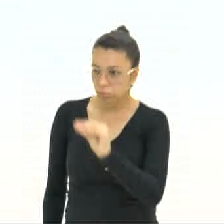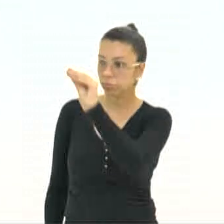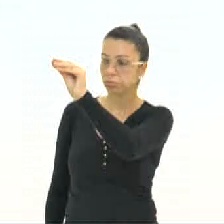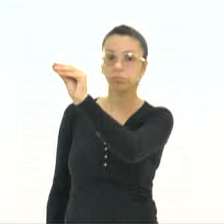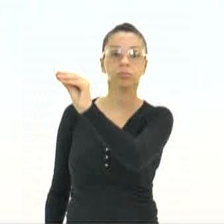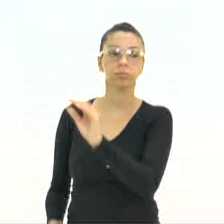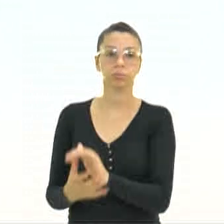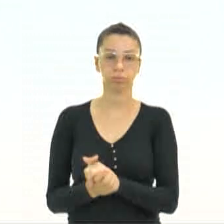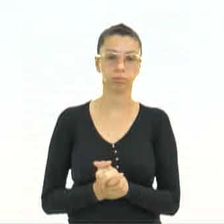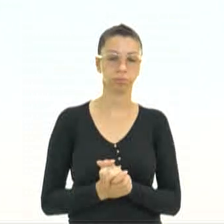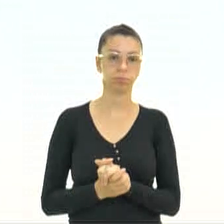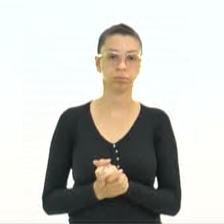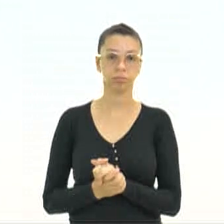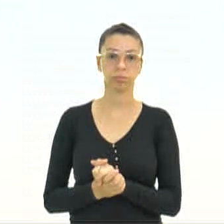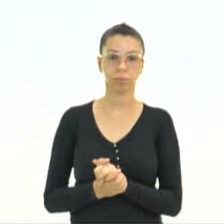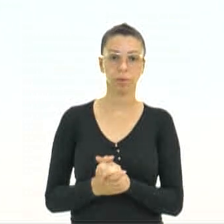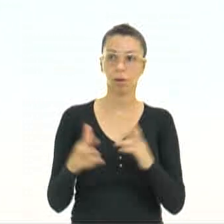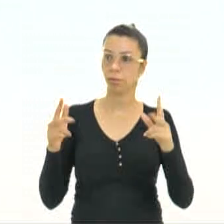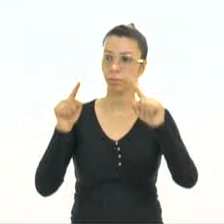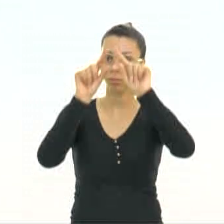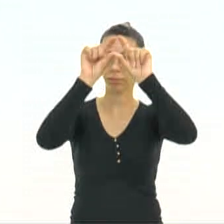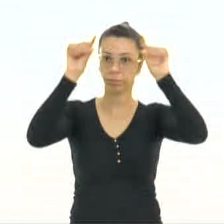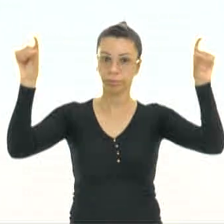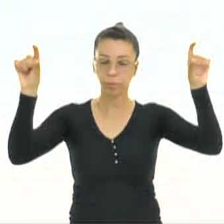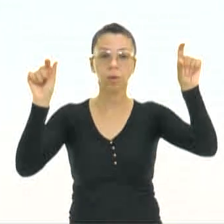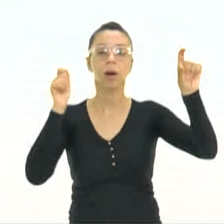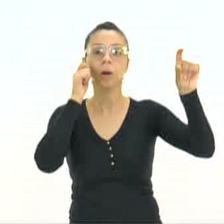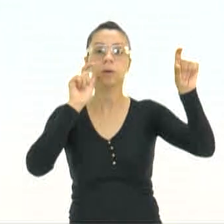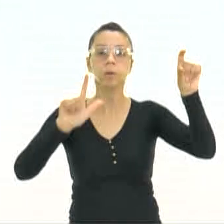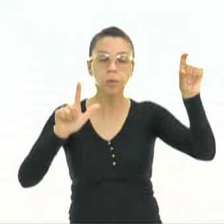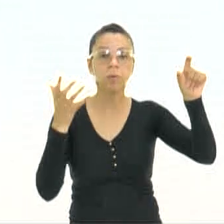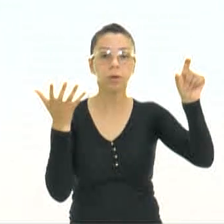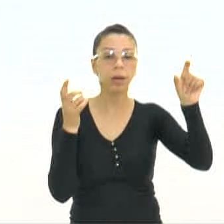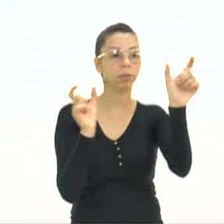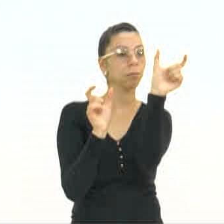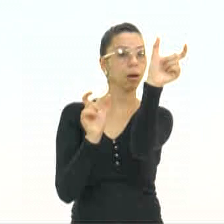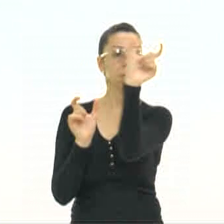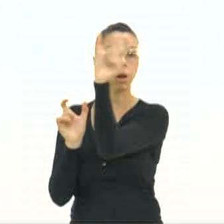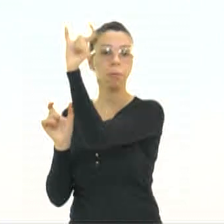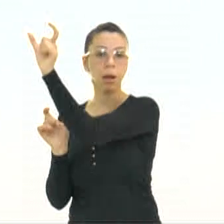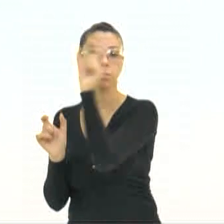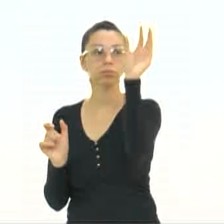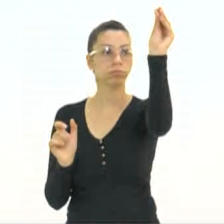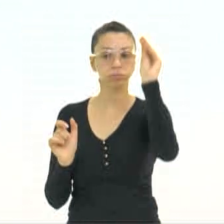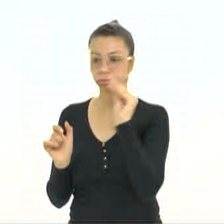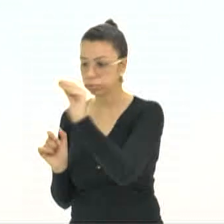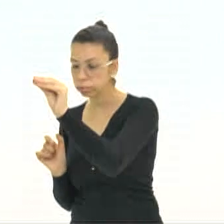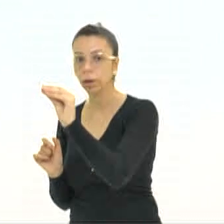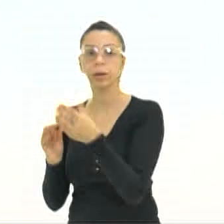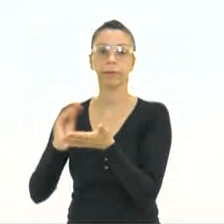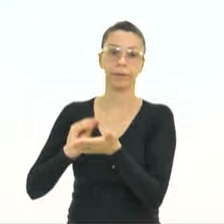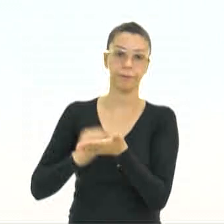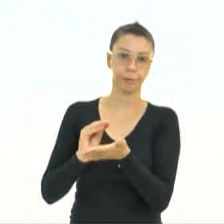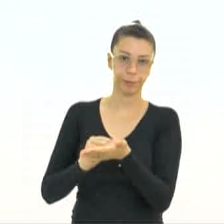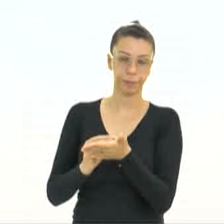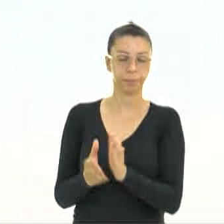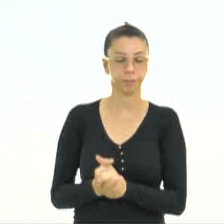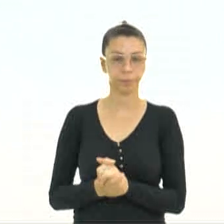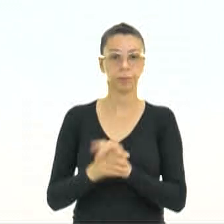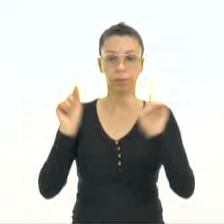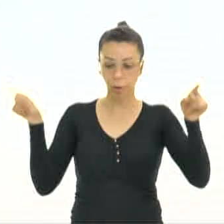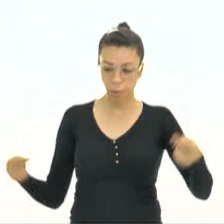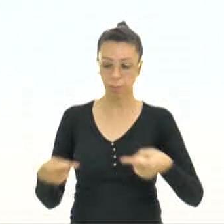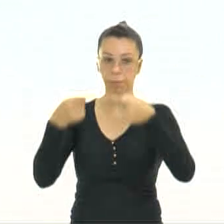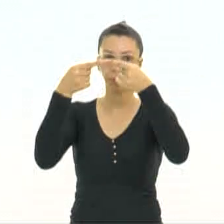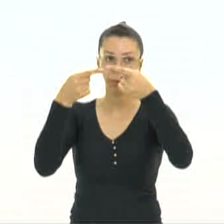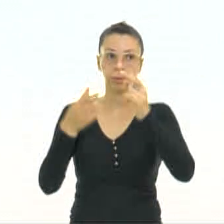century, unthinkable and life. Talvez a única palavra nova seria unthinkable,